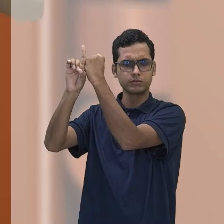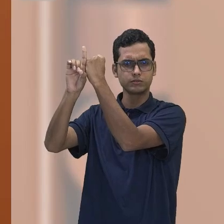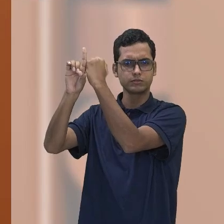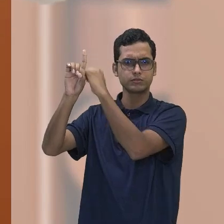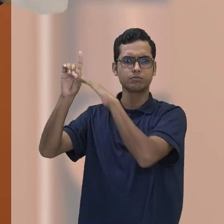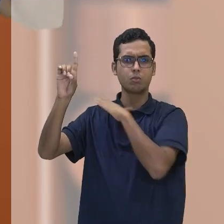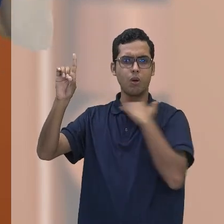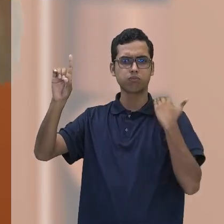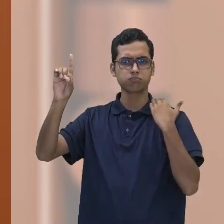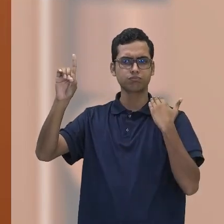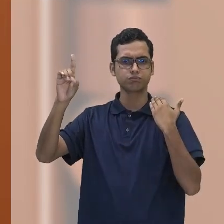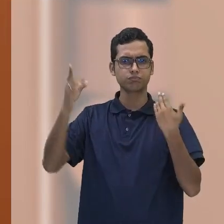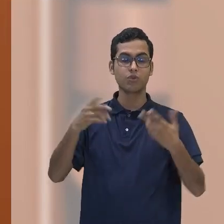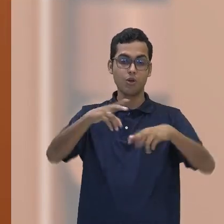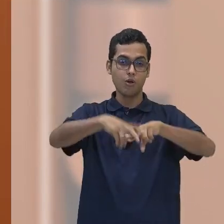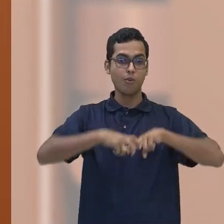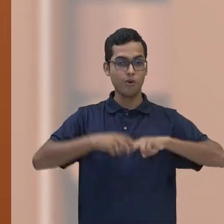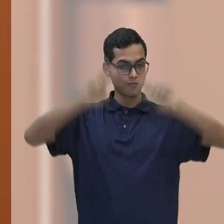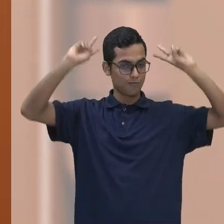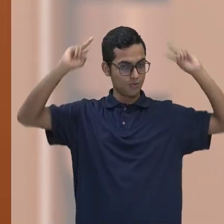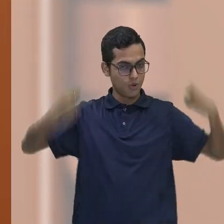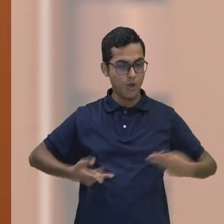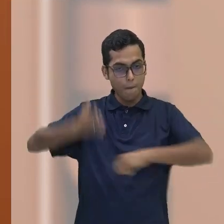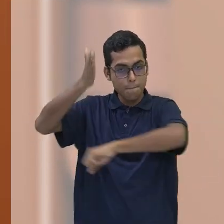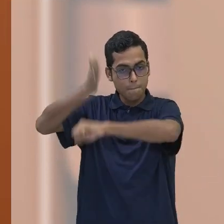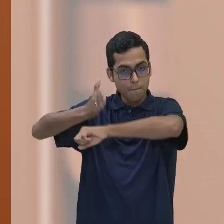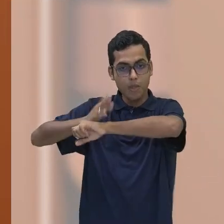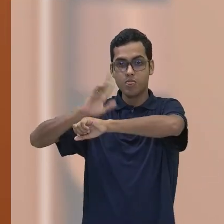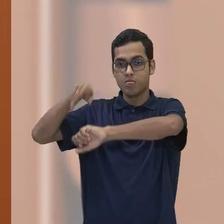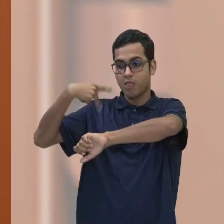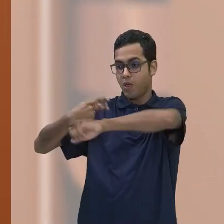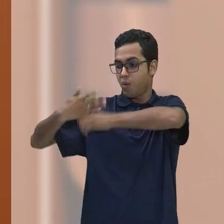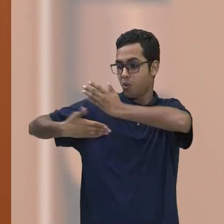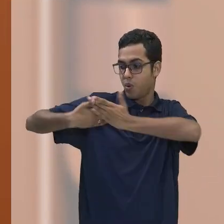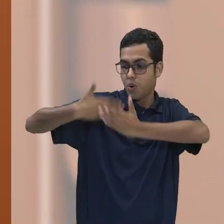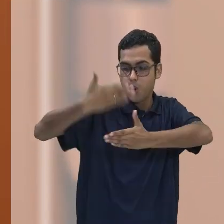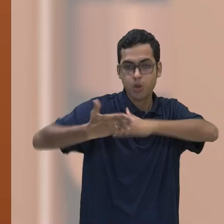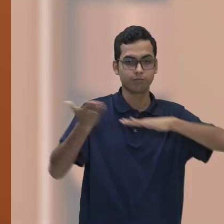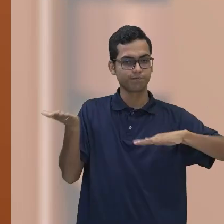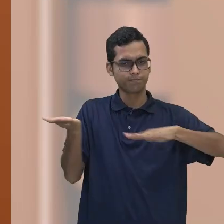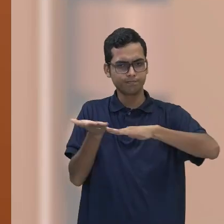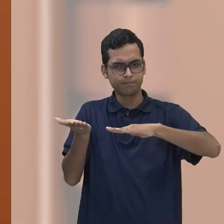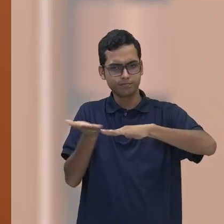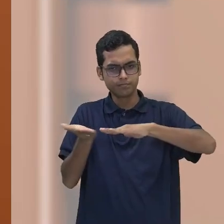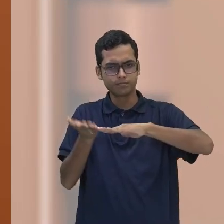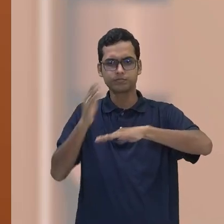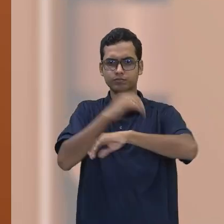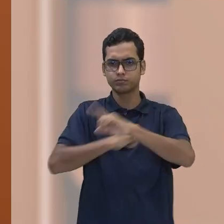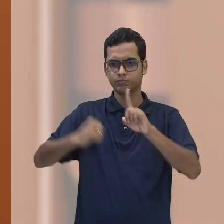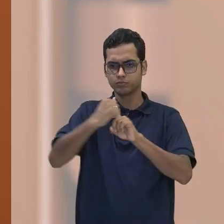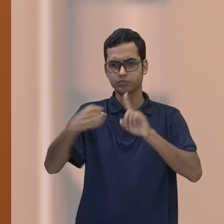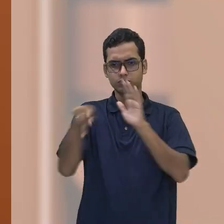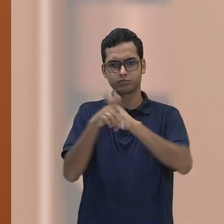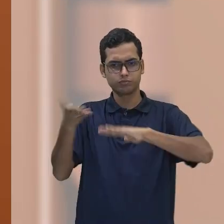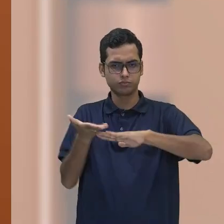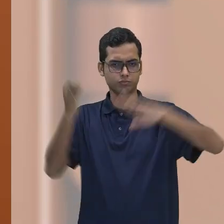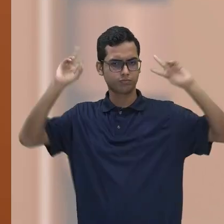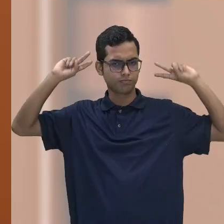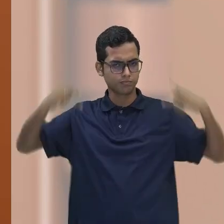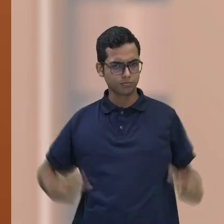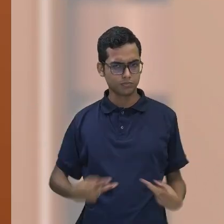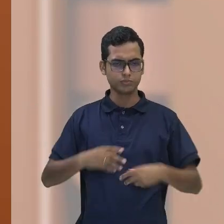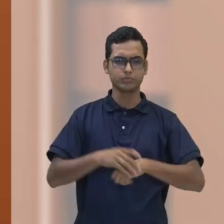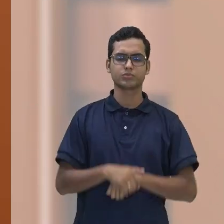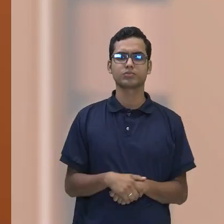Porque o homem moderno e, consequentemente, o homem contemporâneo, a sociedade contemporânea, a humanidade